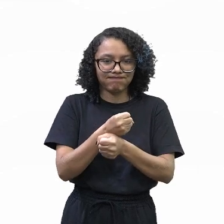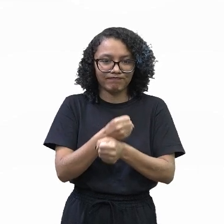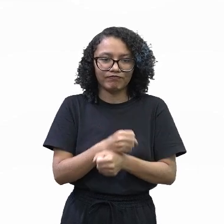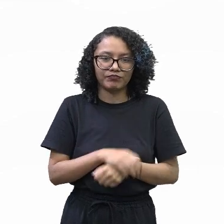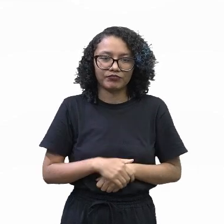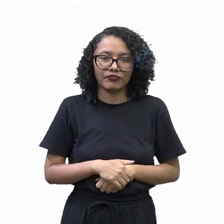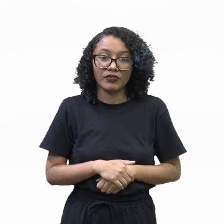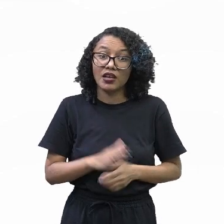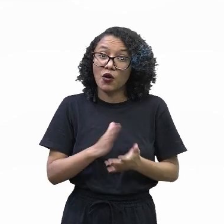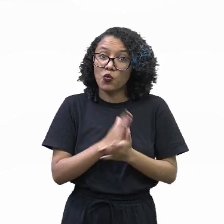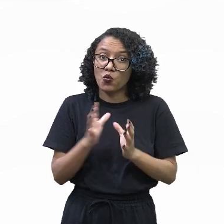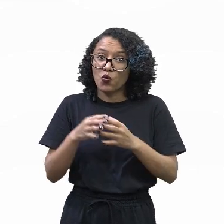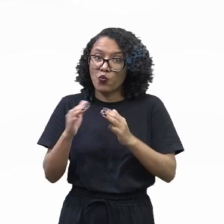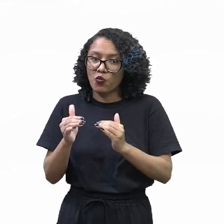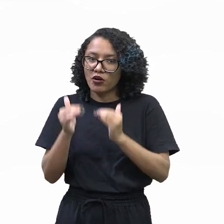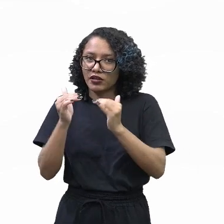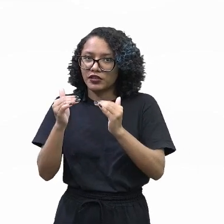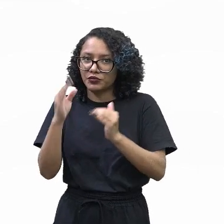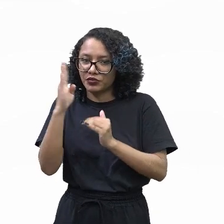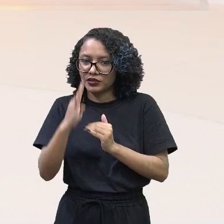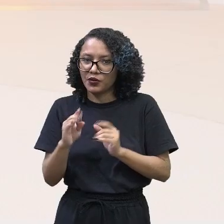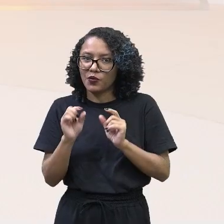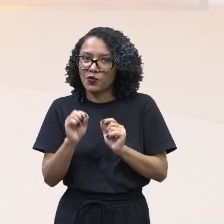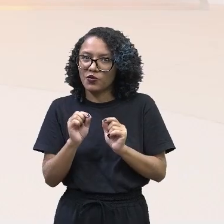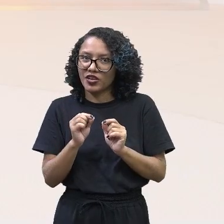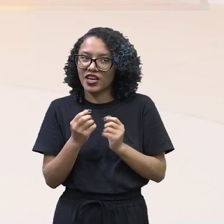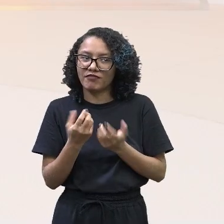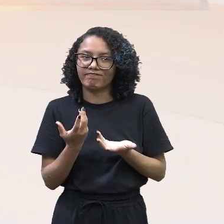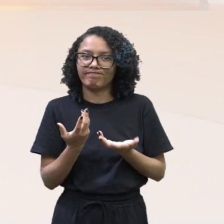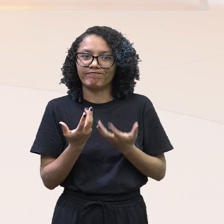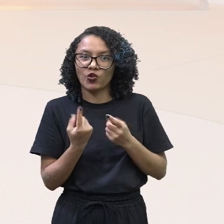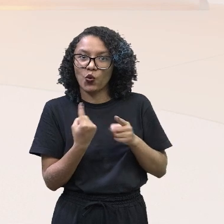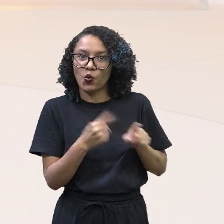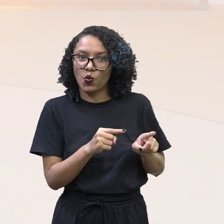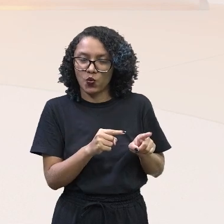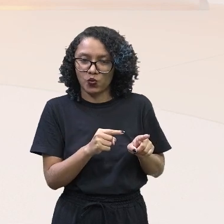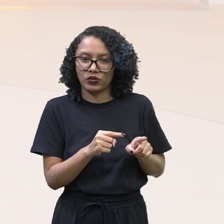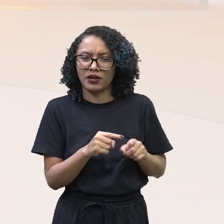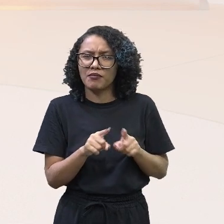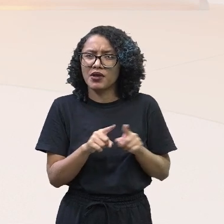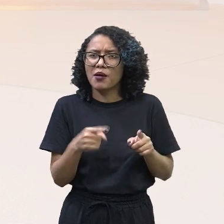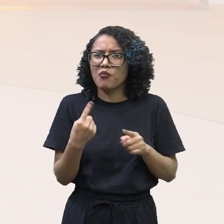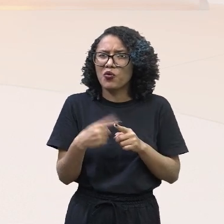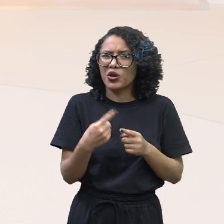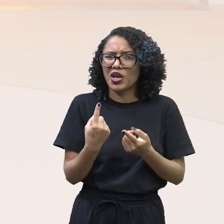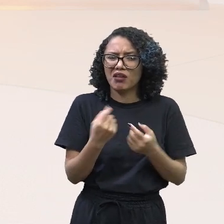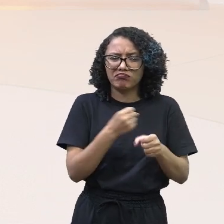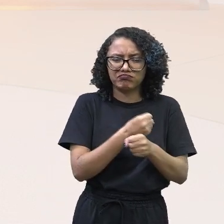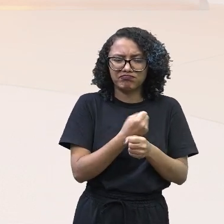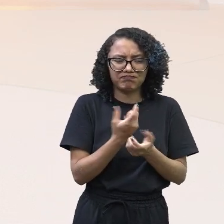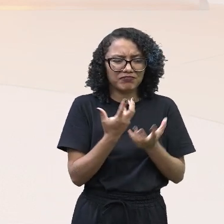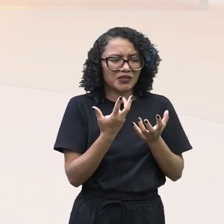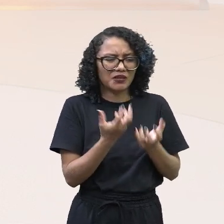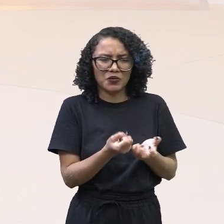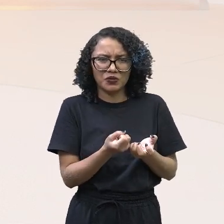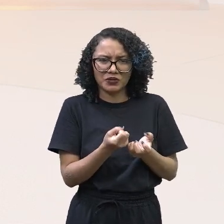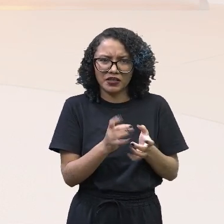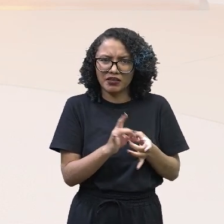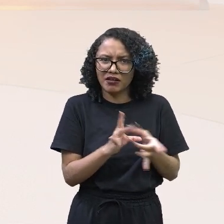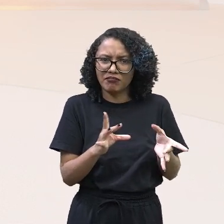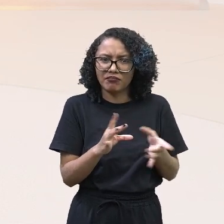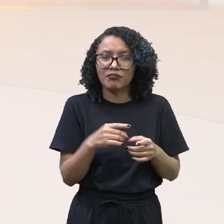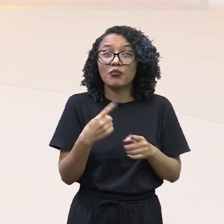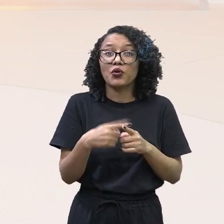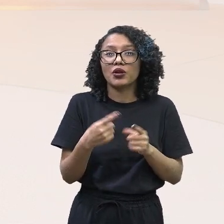de parte da elite brasileira. Mas por que essa elite brasileira estava contra a escravização? Porque eles iriam perder muito